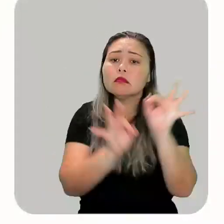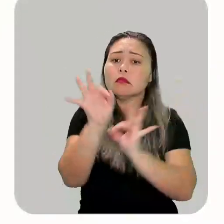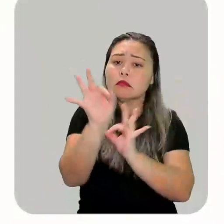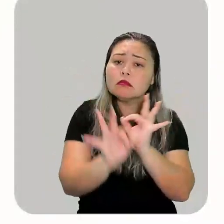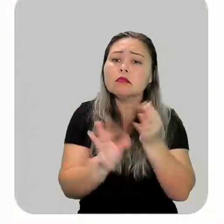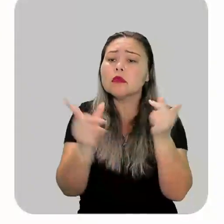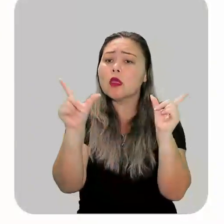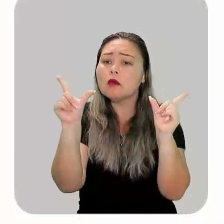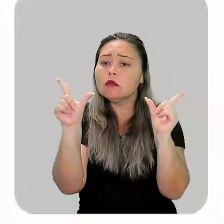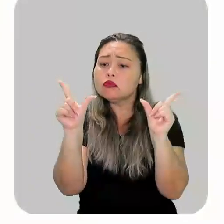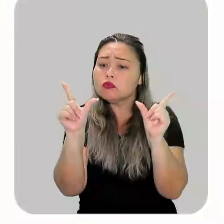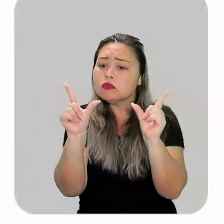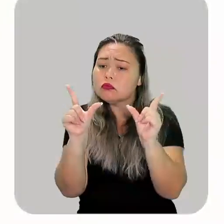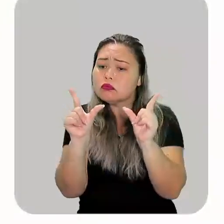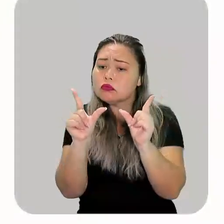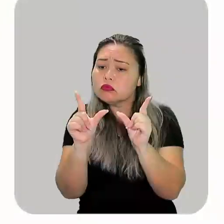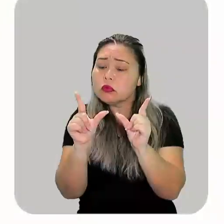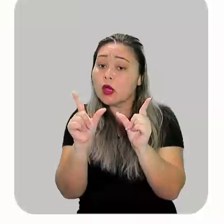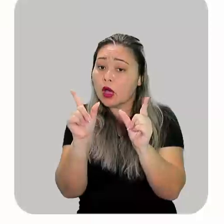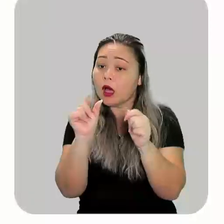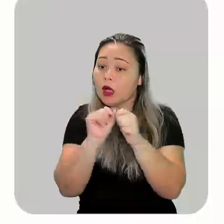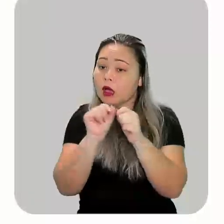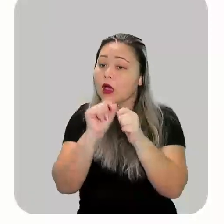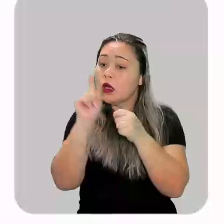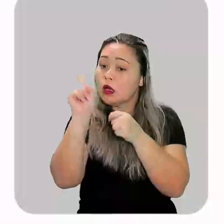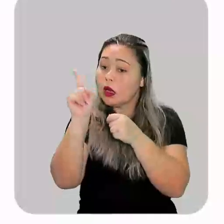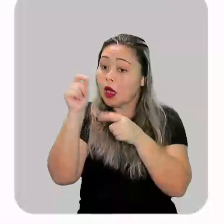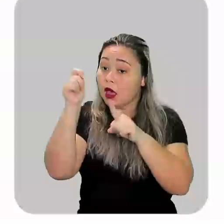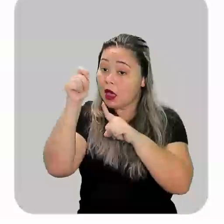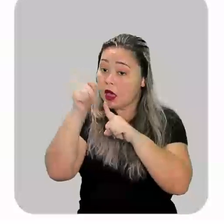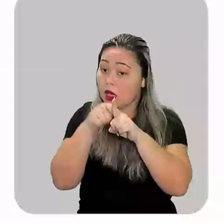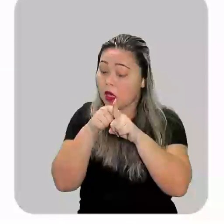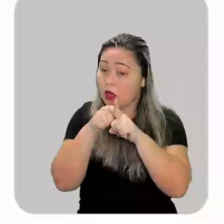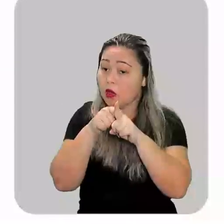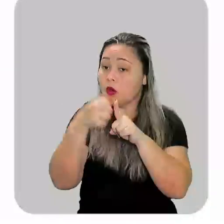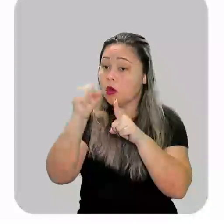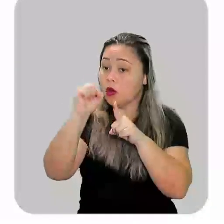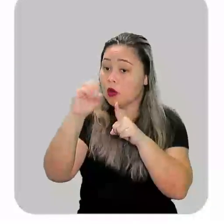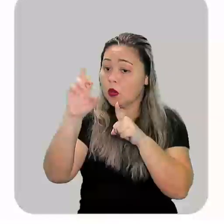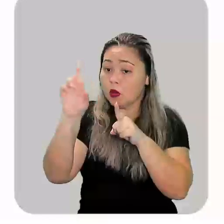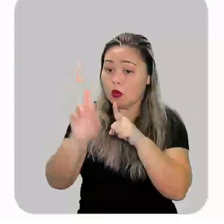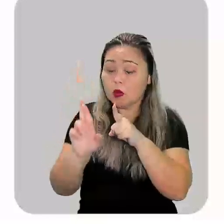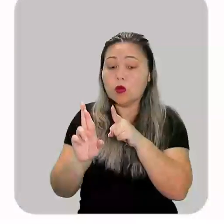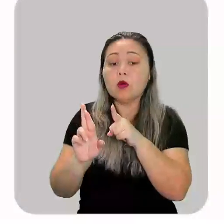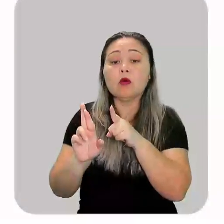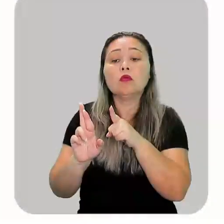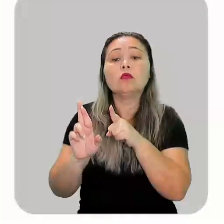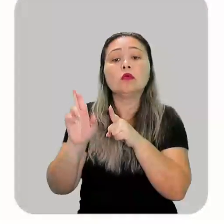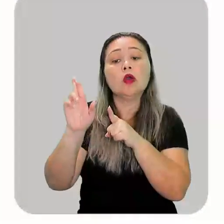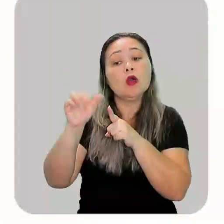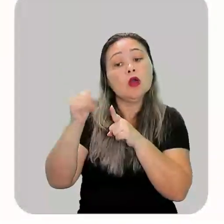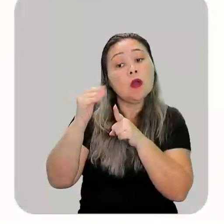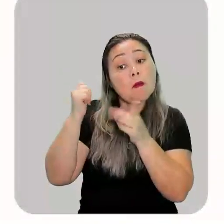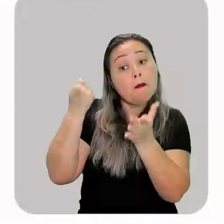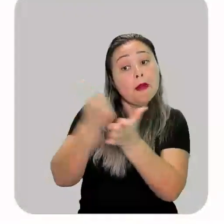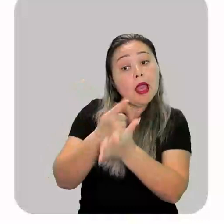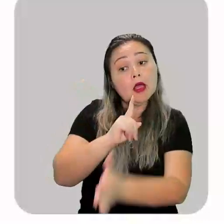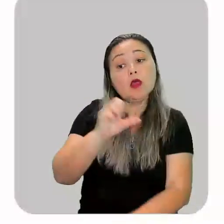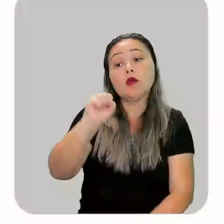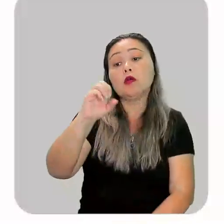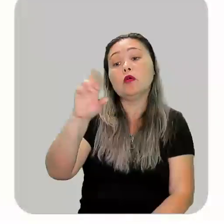planejamento se cumpra, qual o planejamento? Gastar nesse mês 80 reais. Ele quer gastar só 80